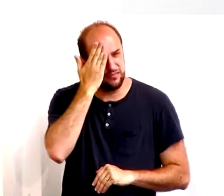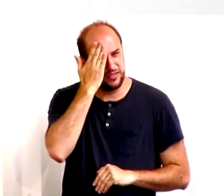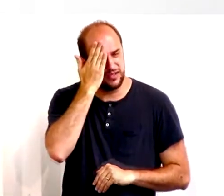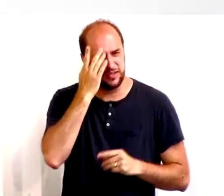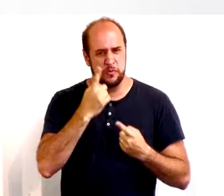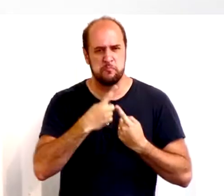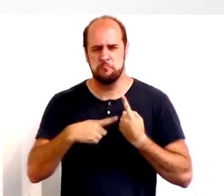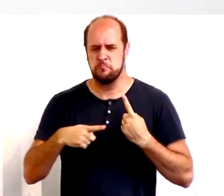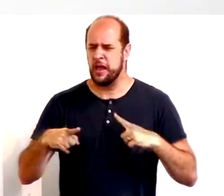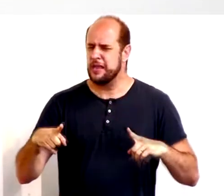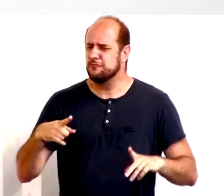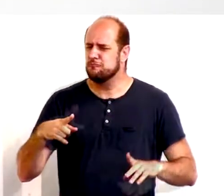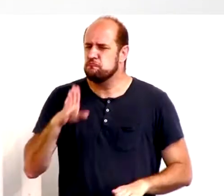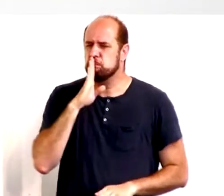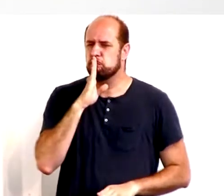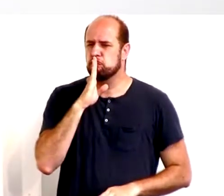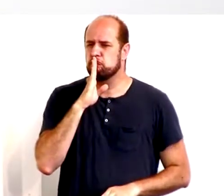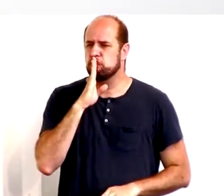não diz.